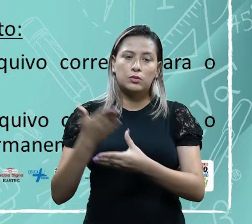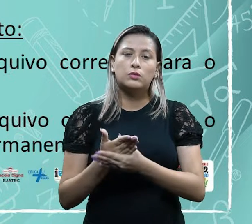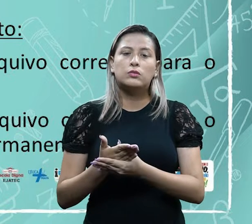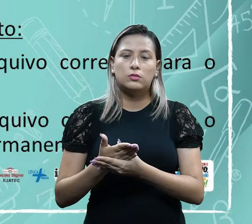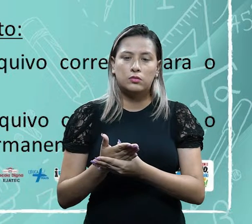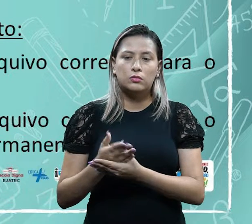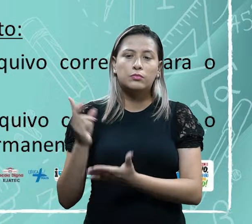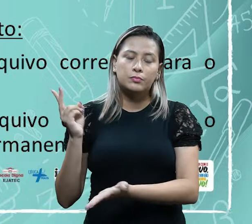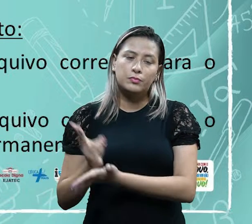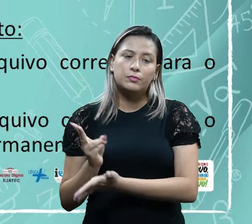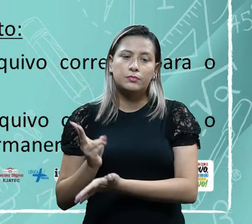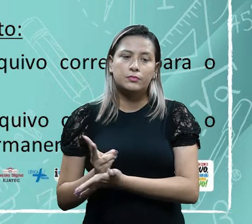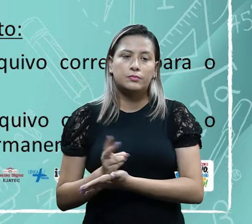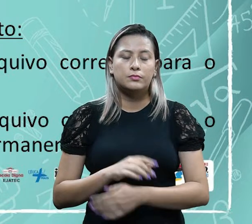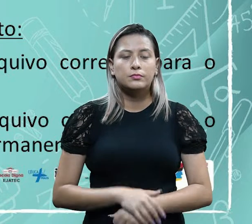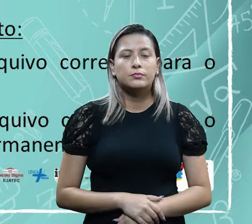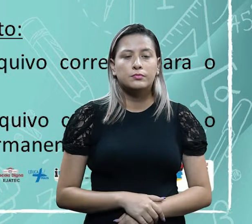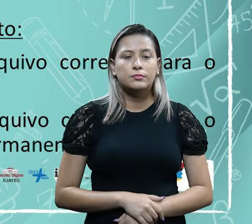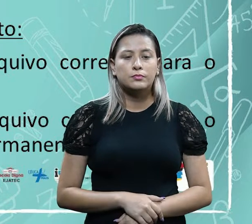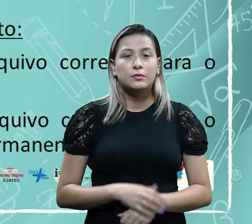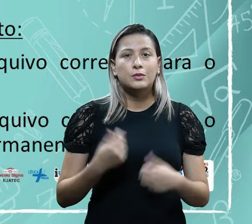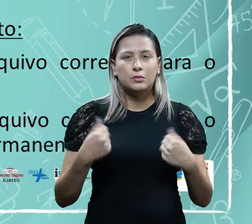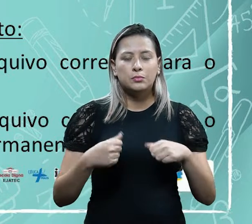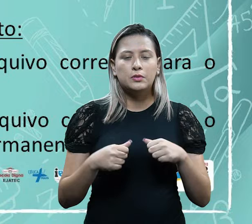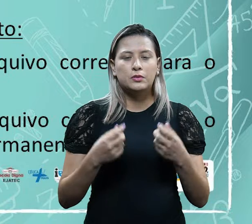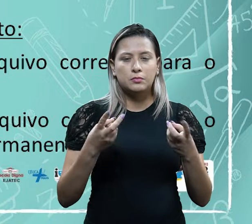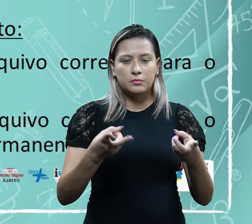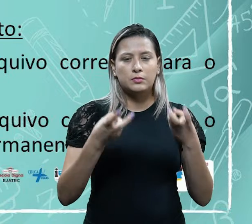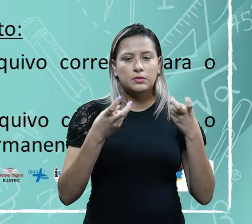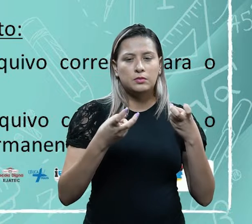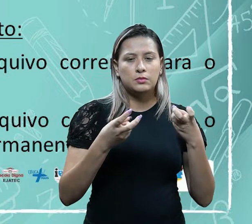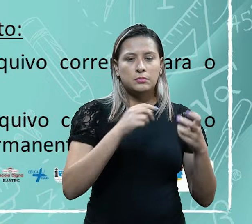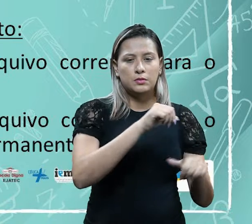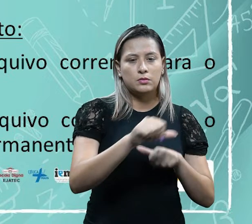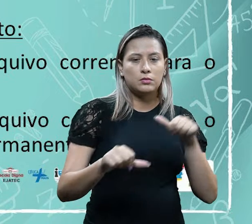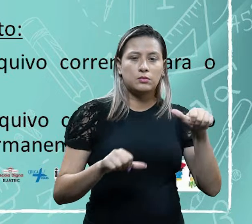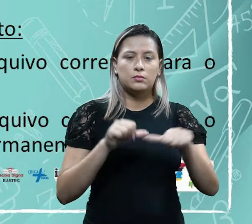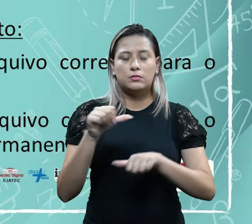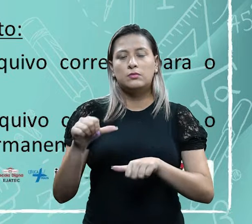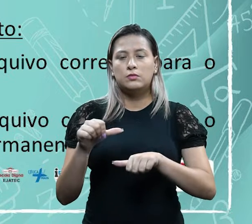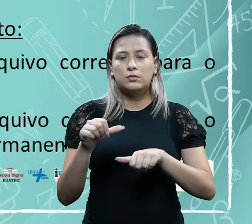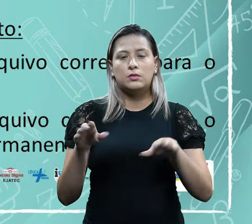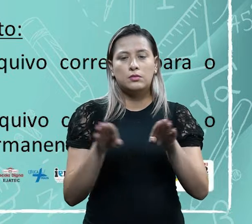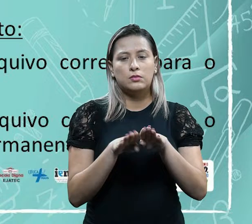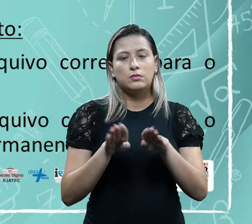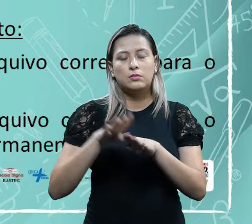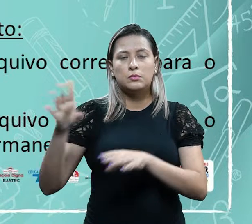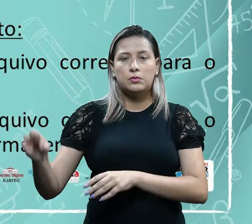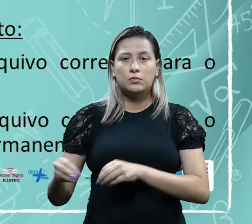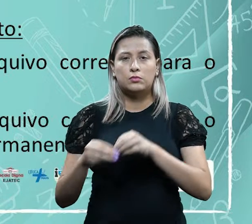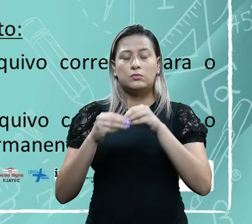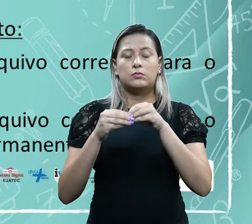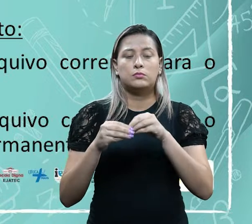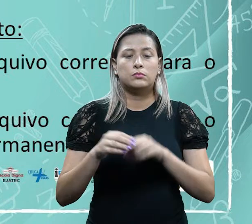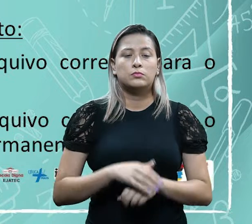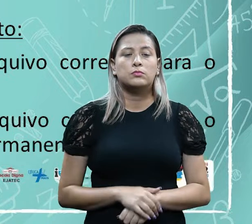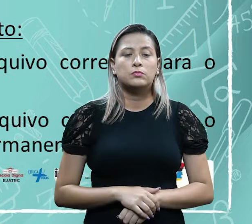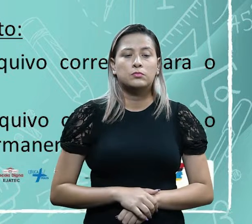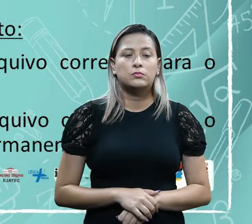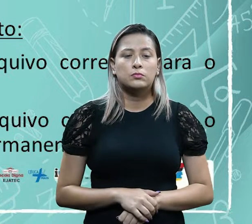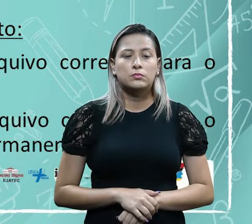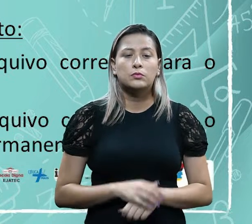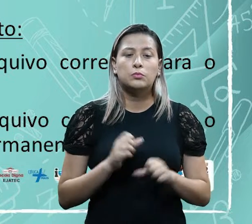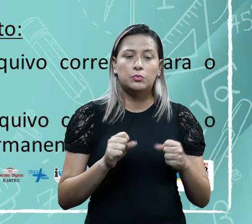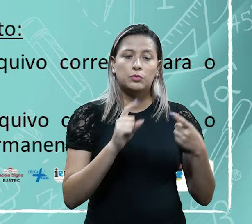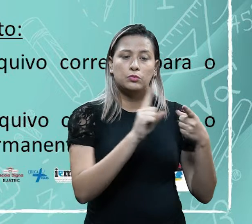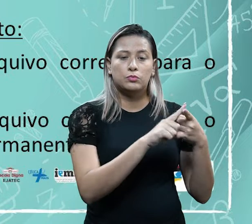né? A gente tem que observar essa terminologia de transferência e recolhimento, né, dos arquivos. Eu posso